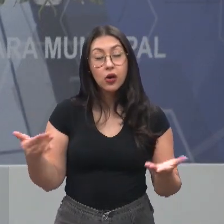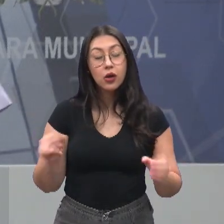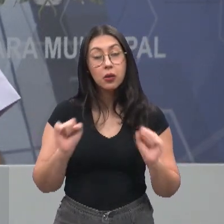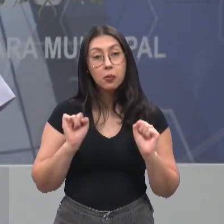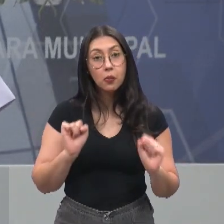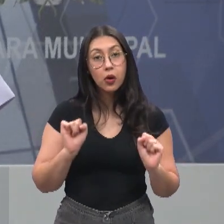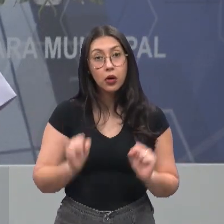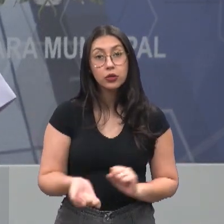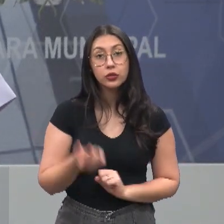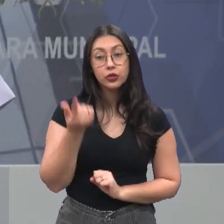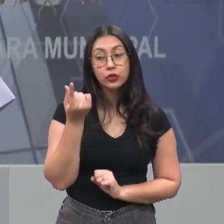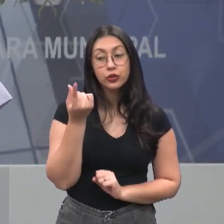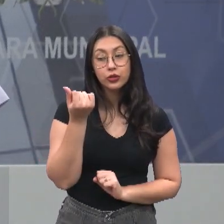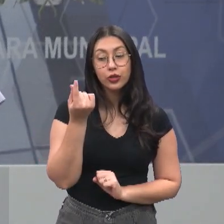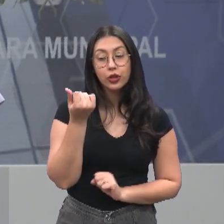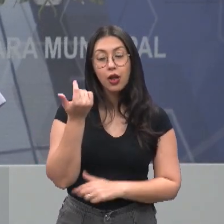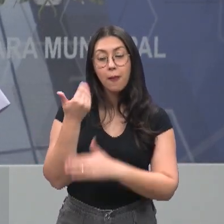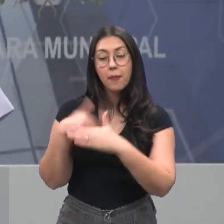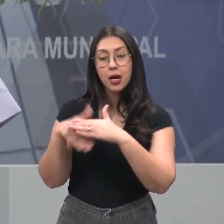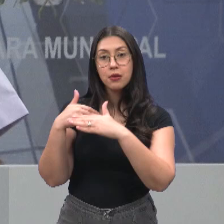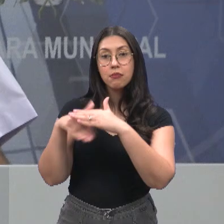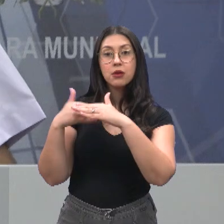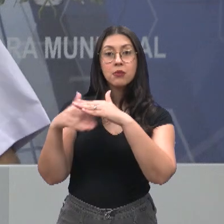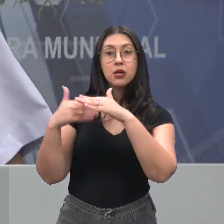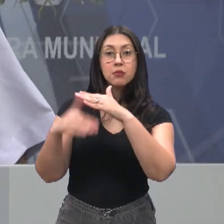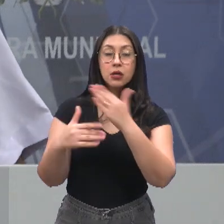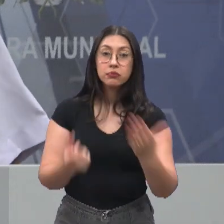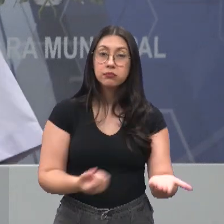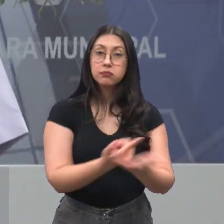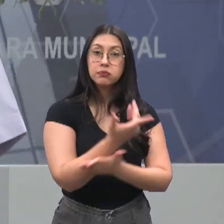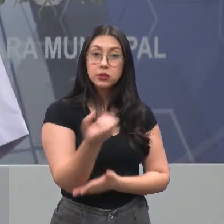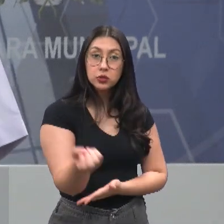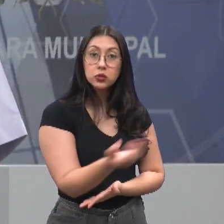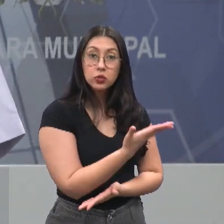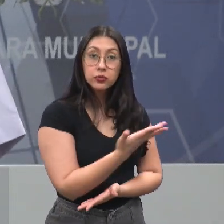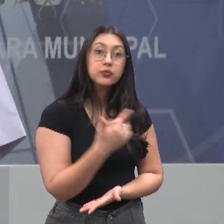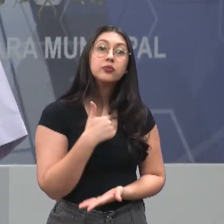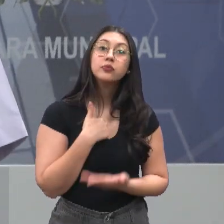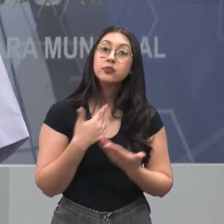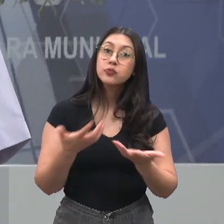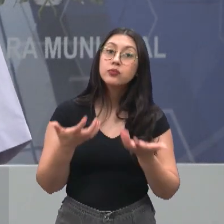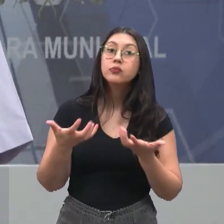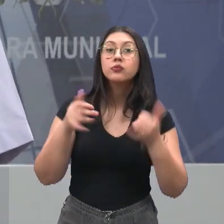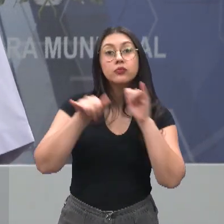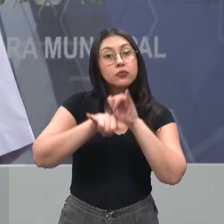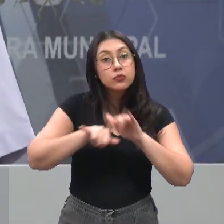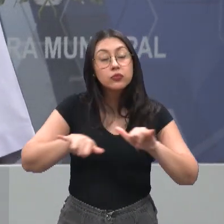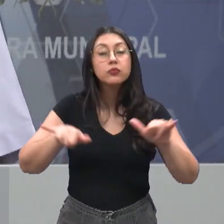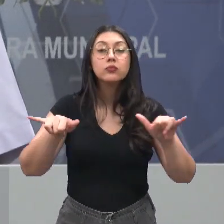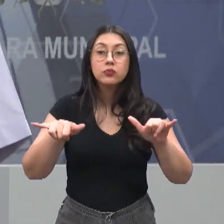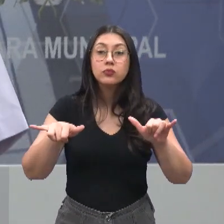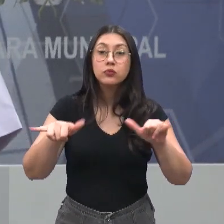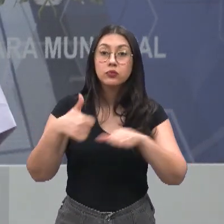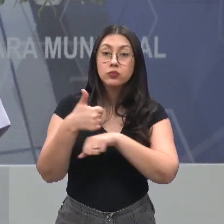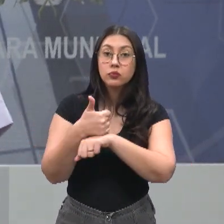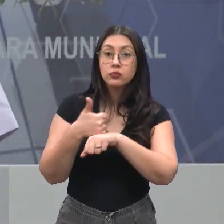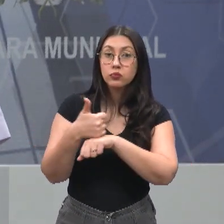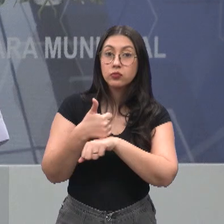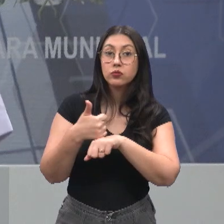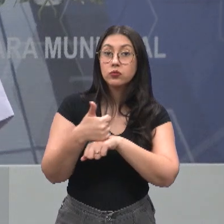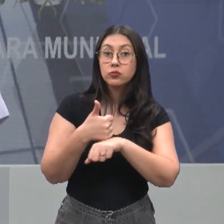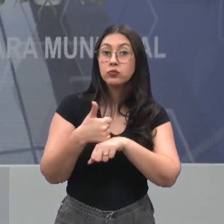tempo ampliado para fazer a troca do veículo. Quero aqui dizer aos transportadores escolares que